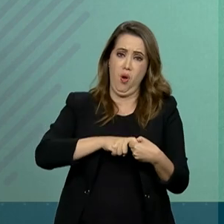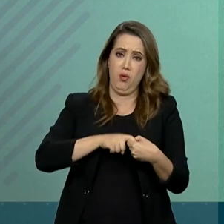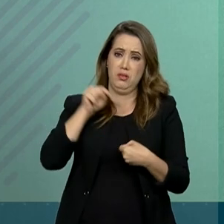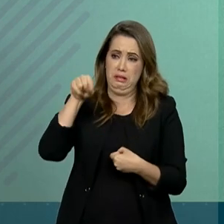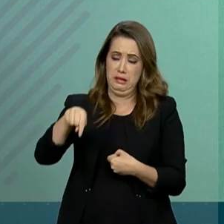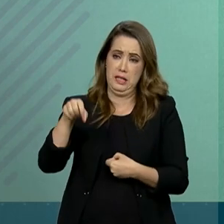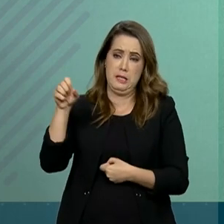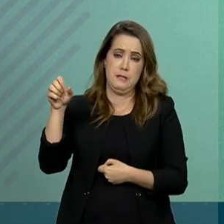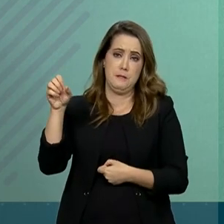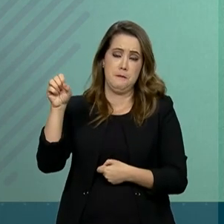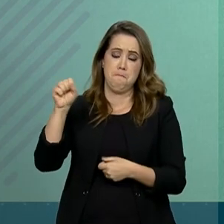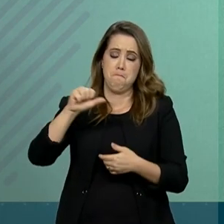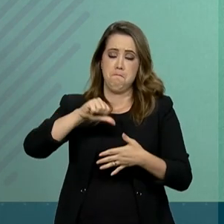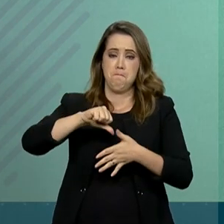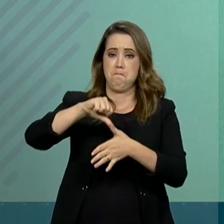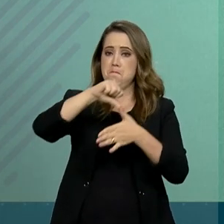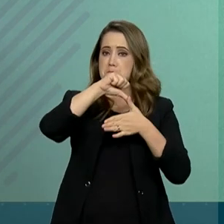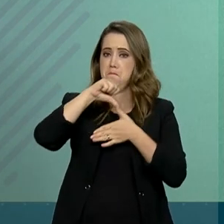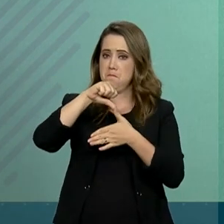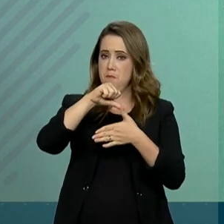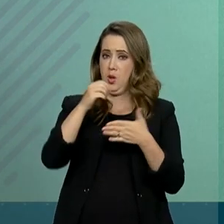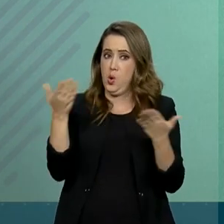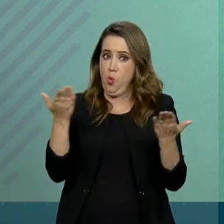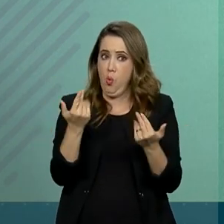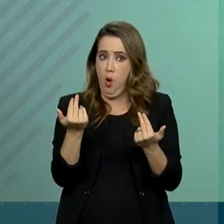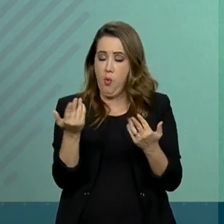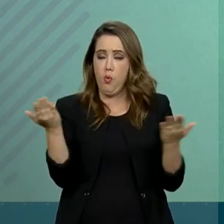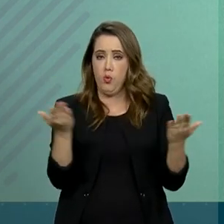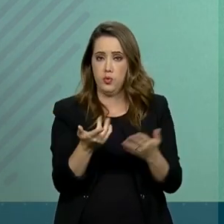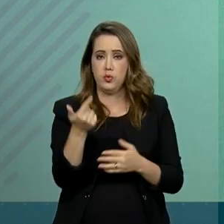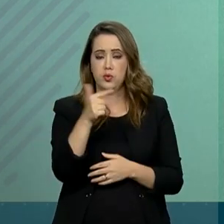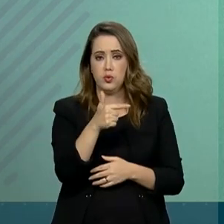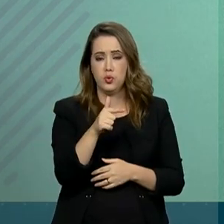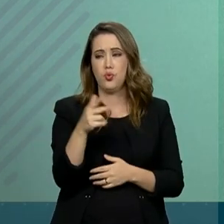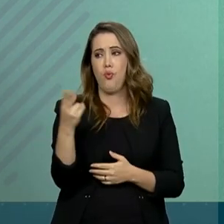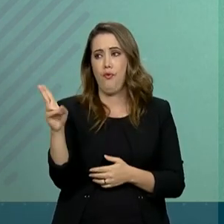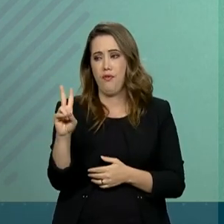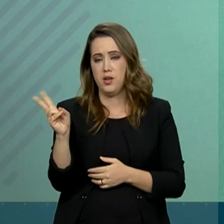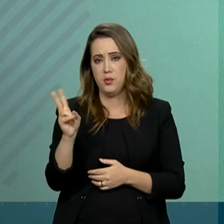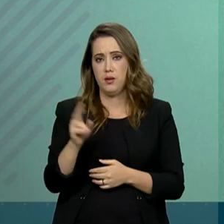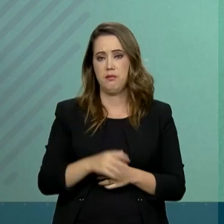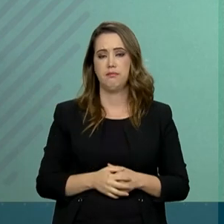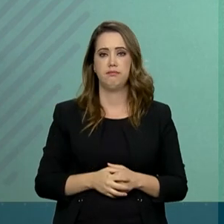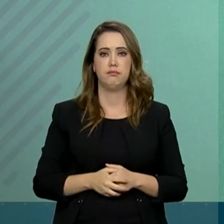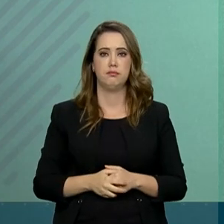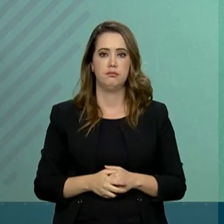sul americano como vemos hoje ainda na venezuela